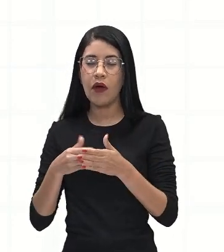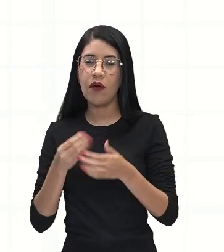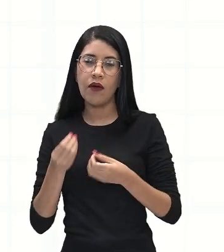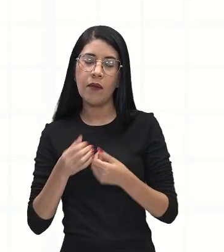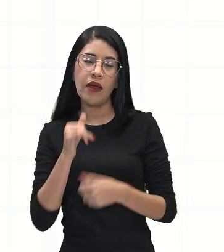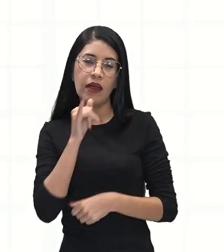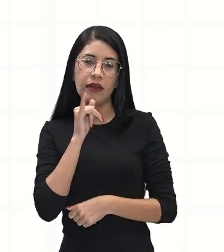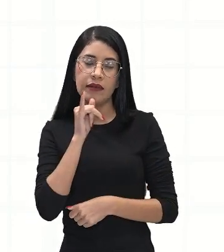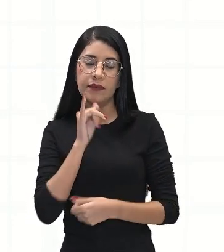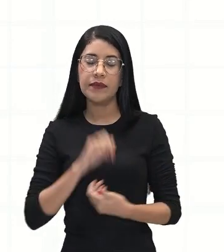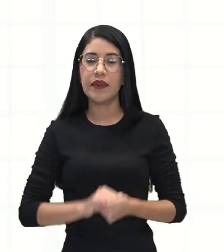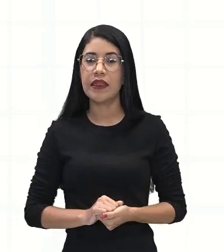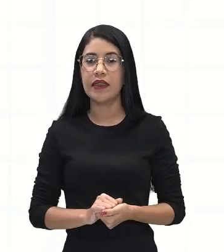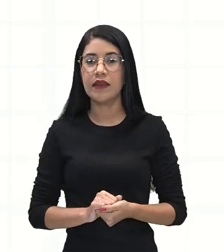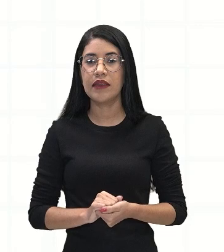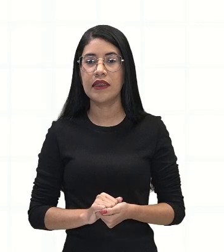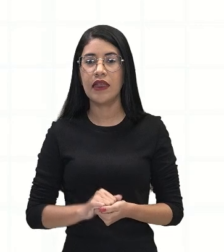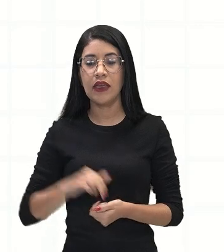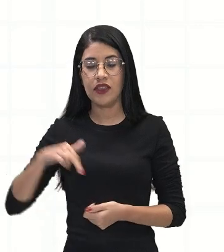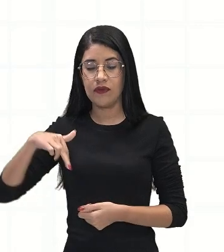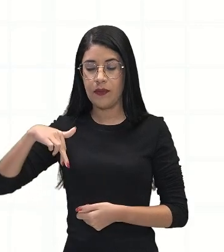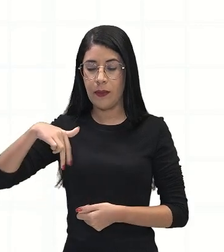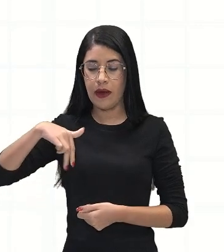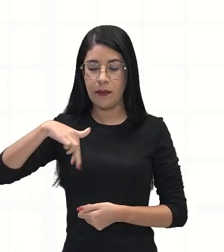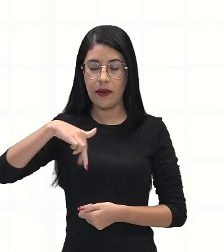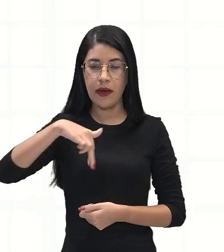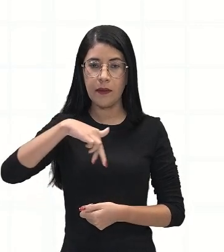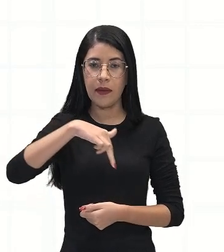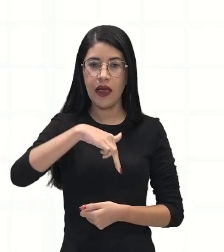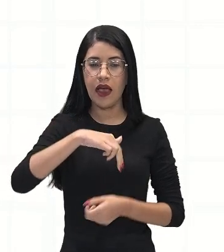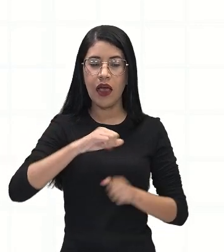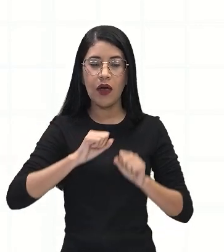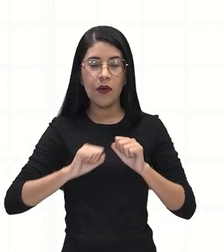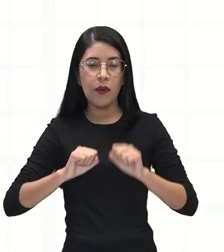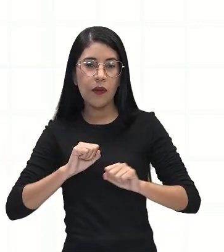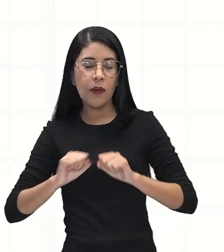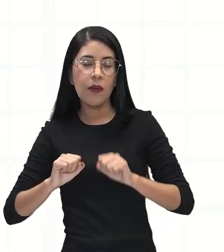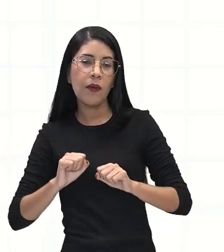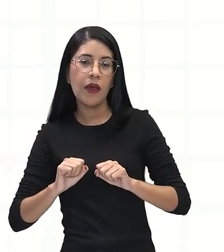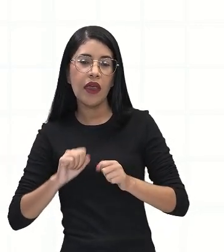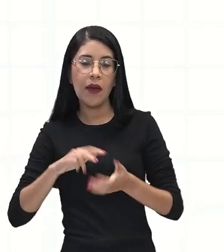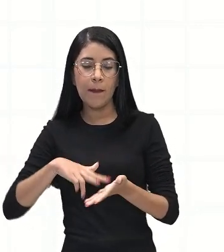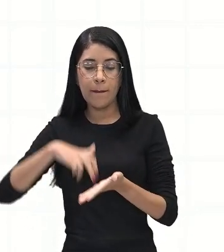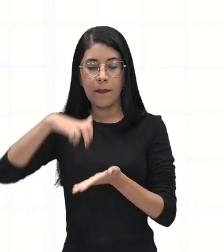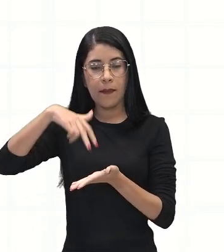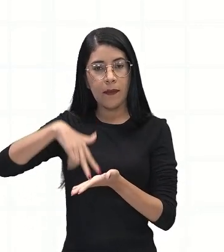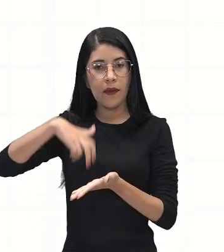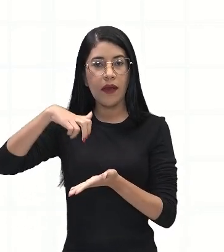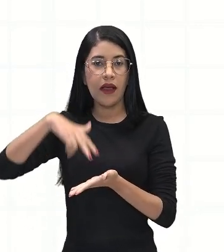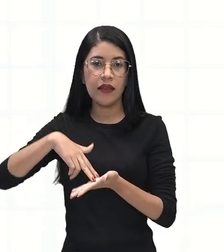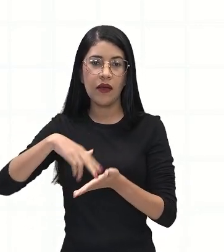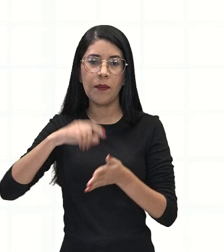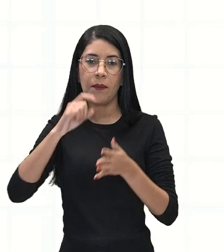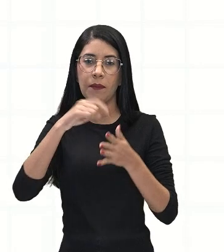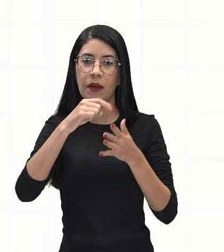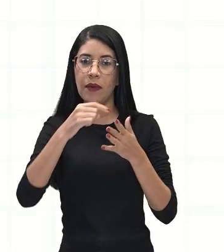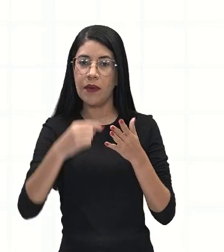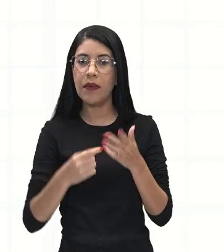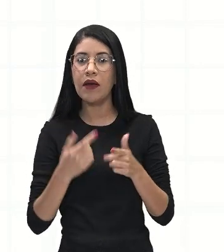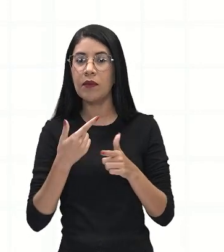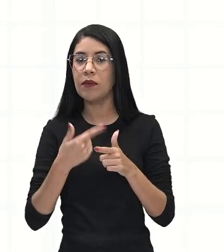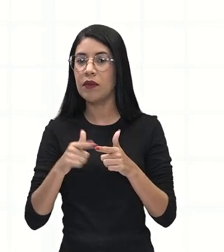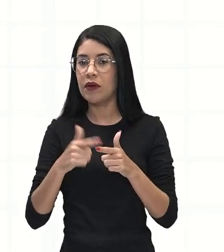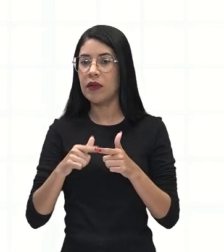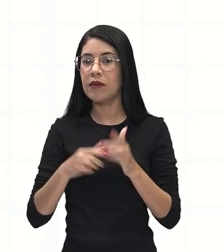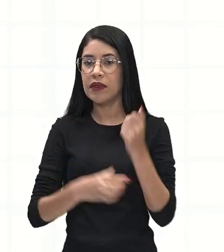por exemplo, quando a gente vai andar, quando a gente vai correr, quando a gente vai saltar. Tudo isso causa impacto na nossa